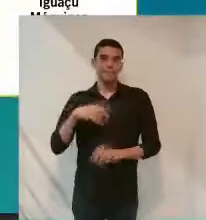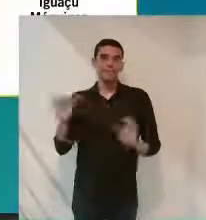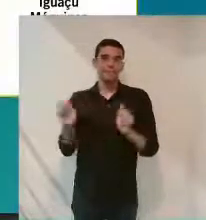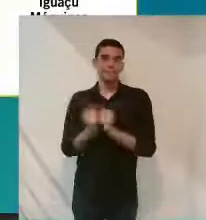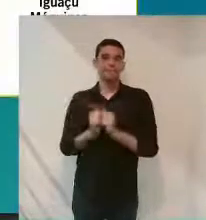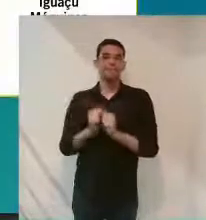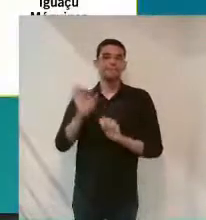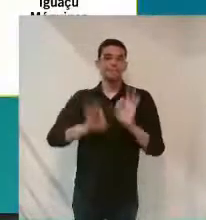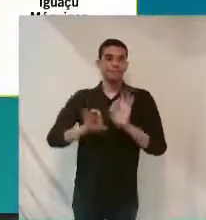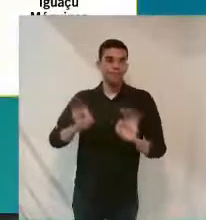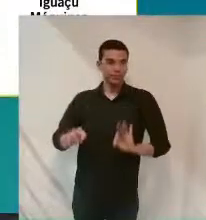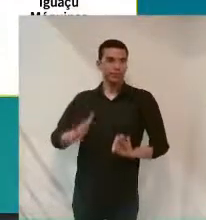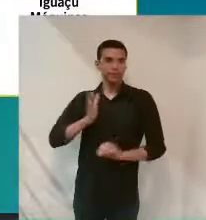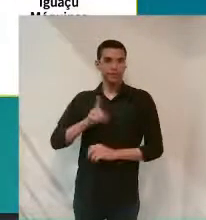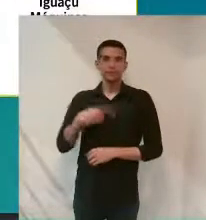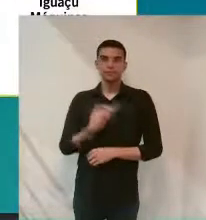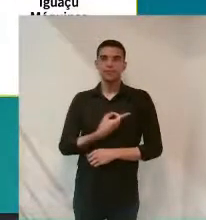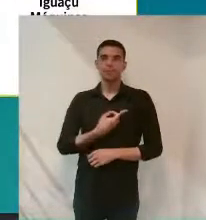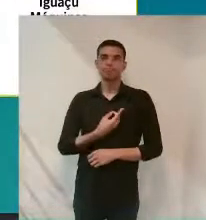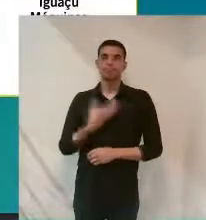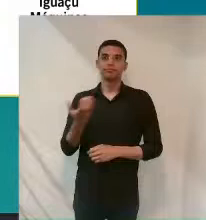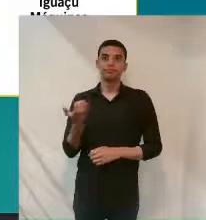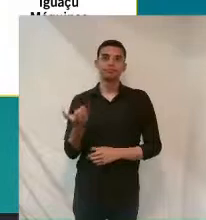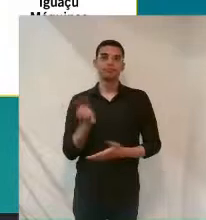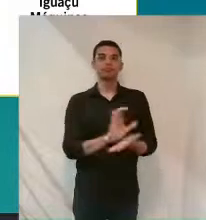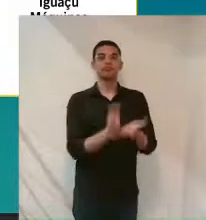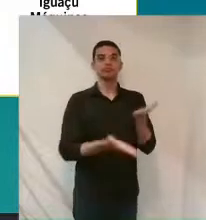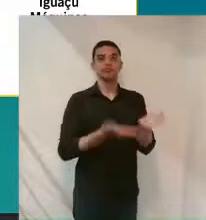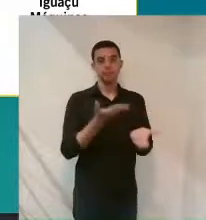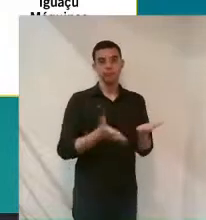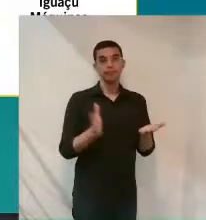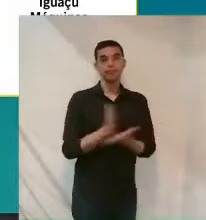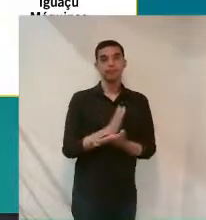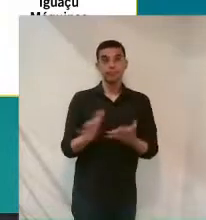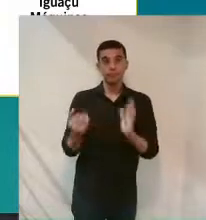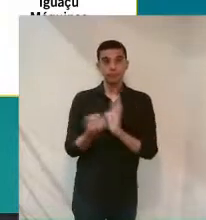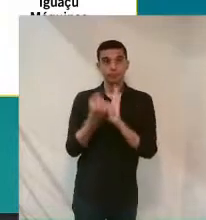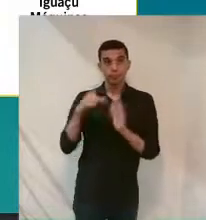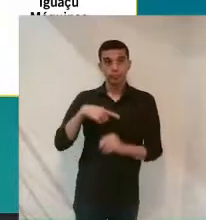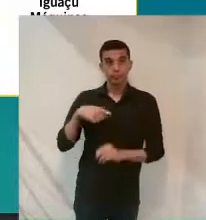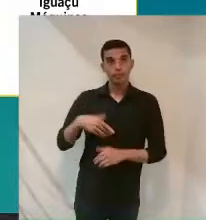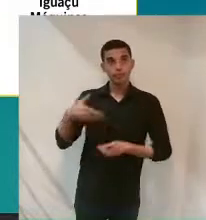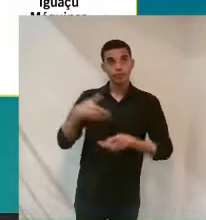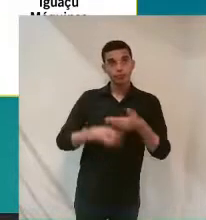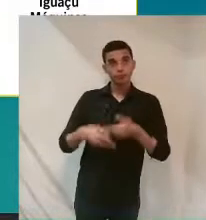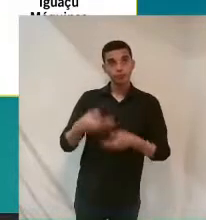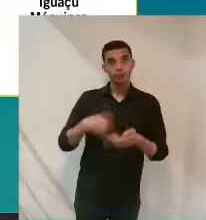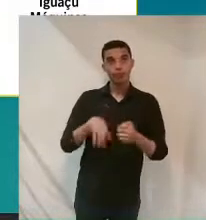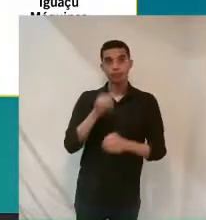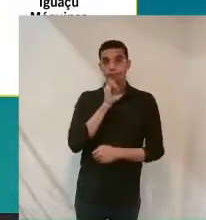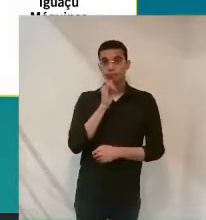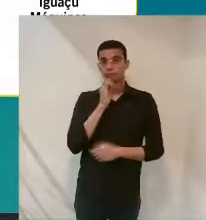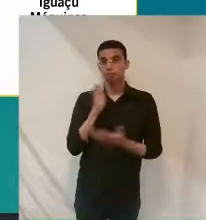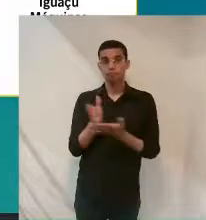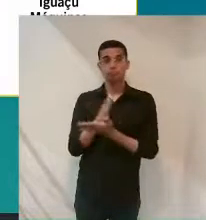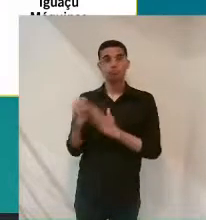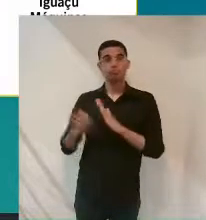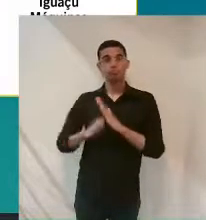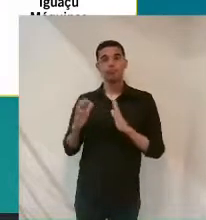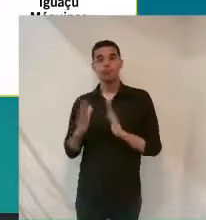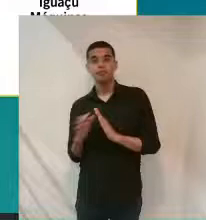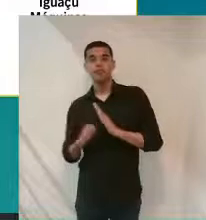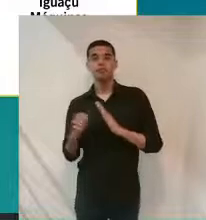organizações, já foram destinados para reciclagem. Algumas marcas que fazem parte do programa, a gente tem empresas grandes, empresas pequenas,